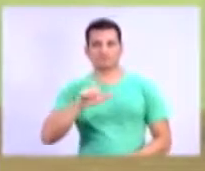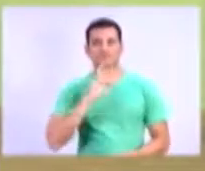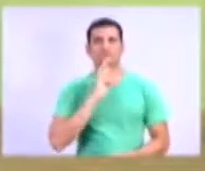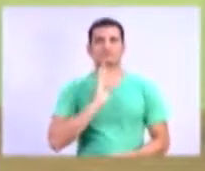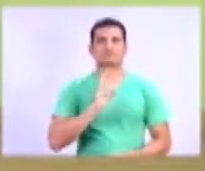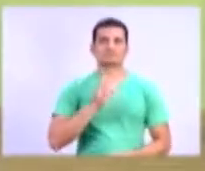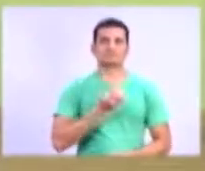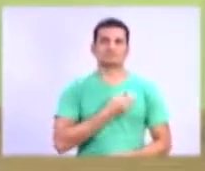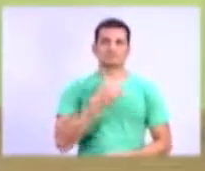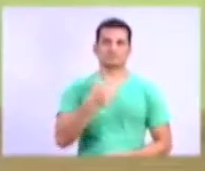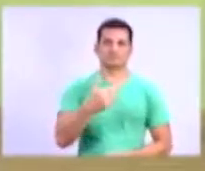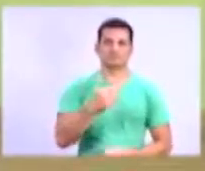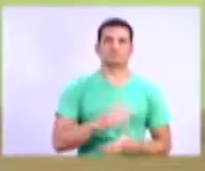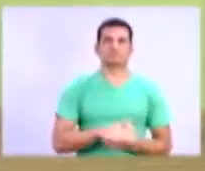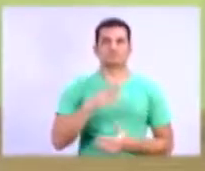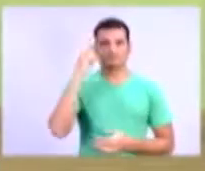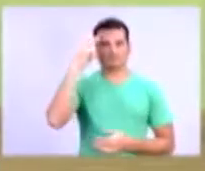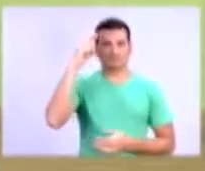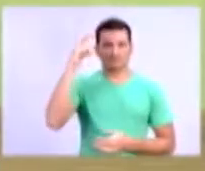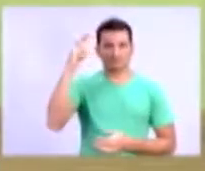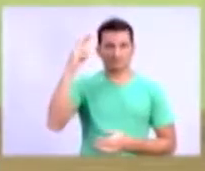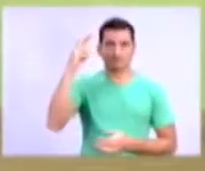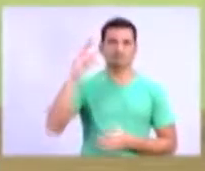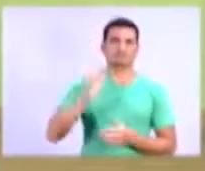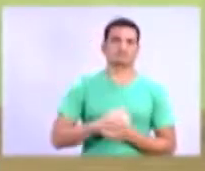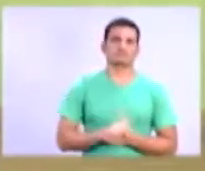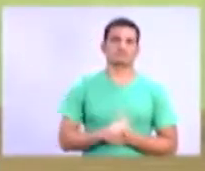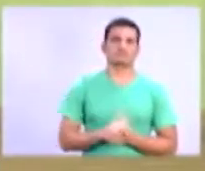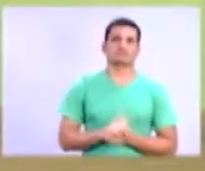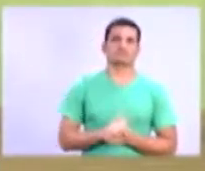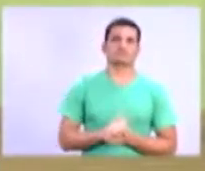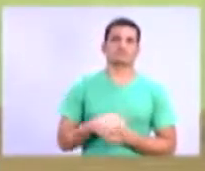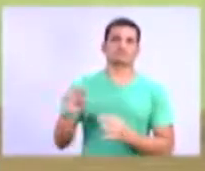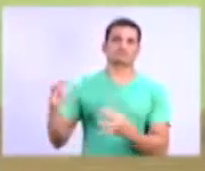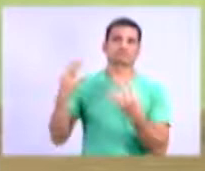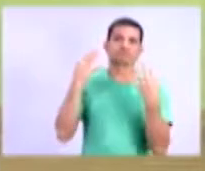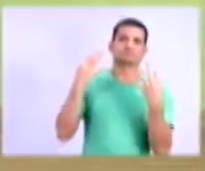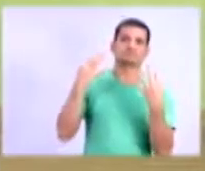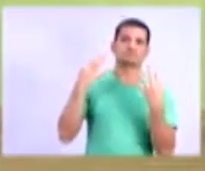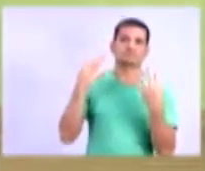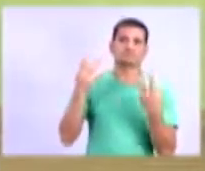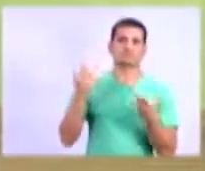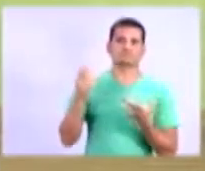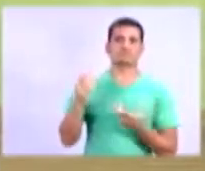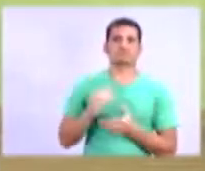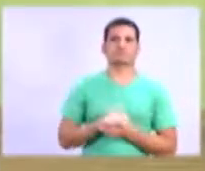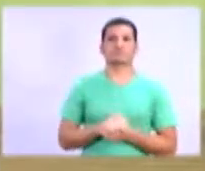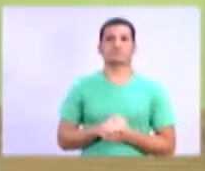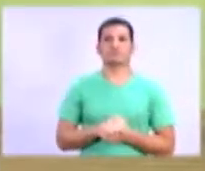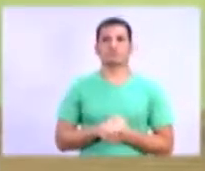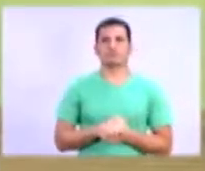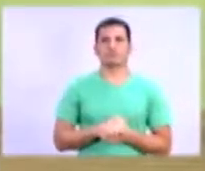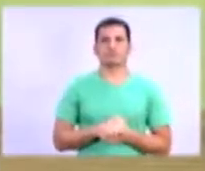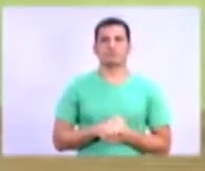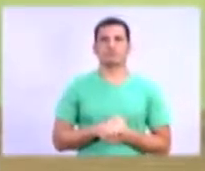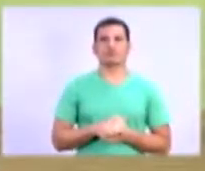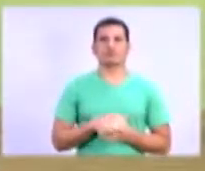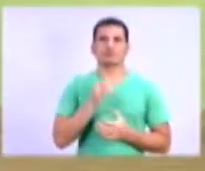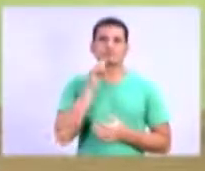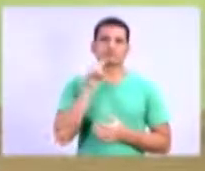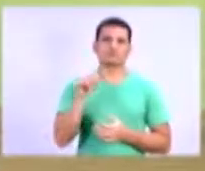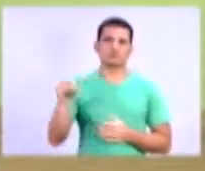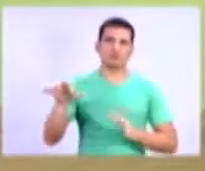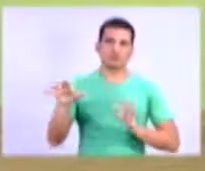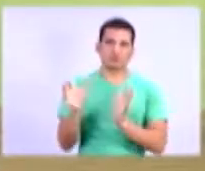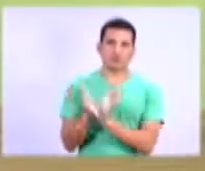2, o chefe chamar a atenção do subordinado na presença dos clientes, característica de desleixo do grupo. Respondendo aí também a